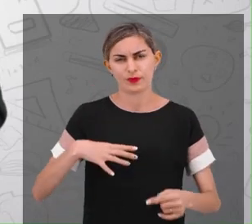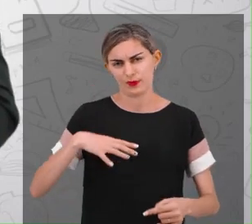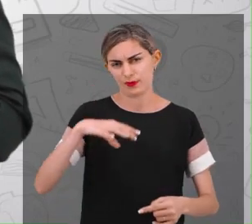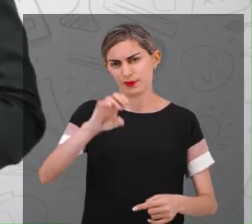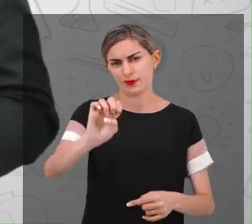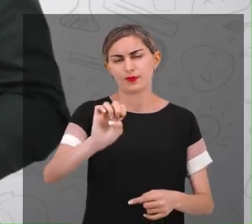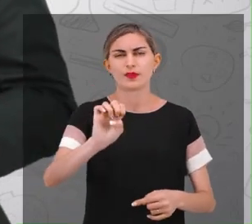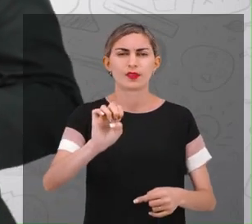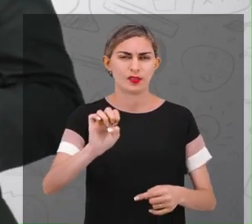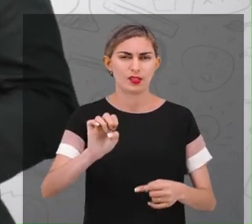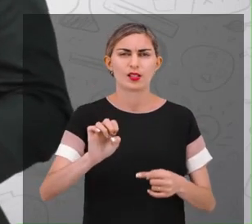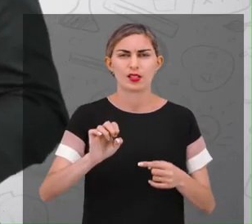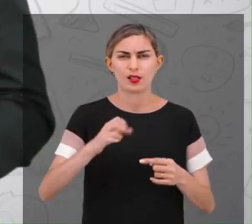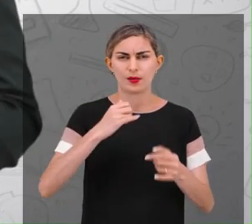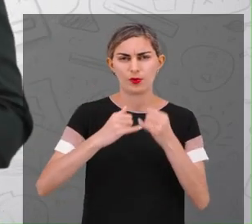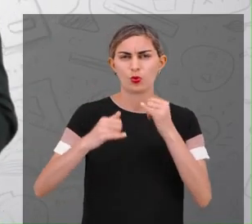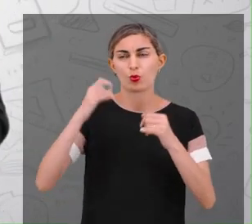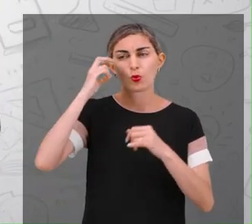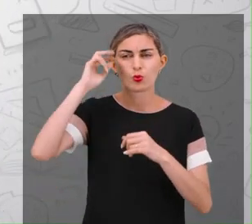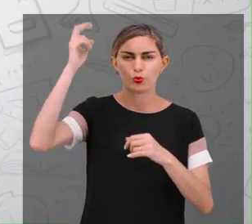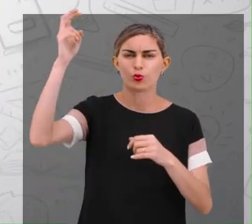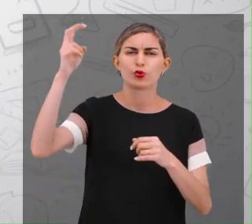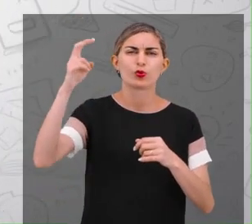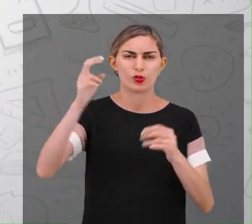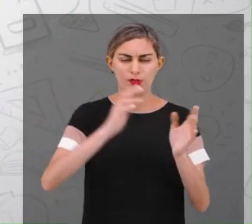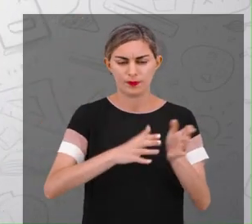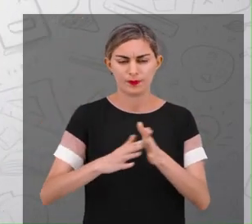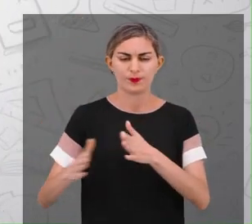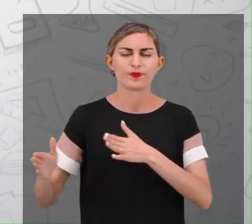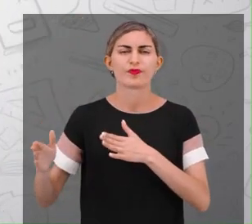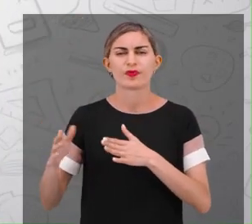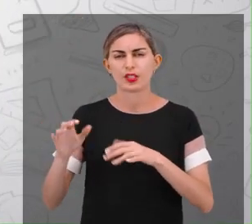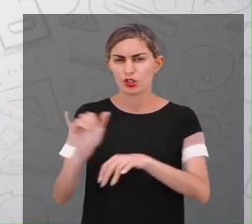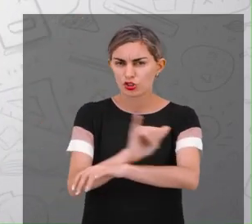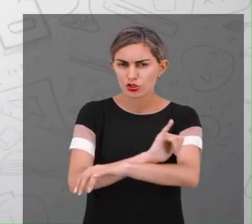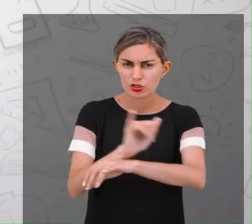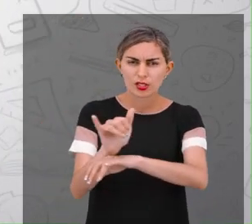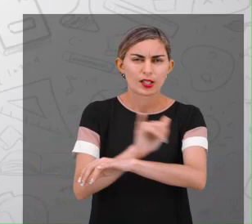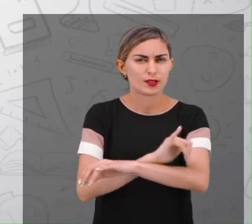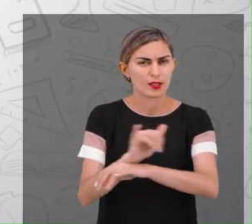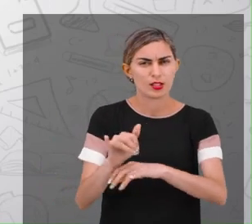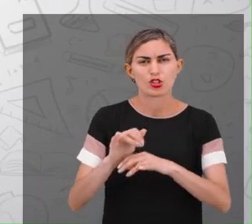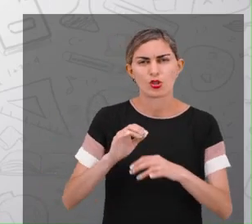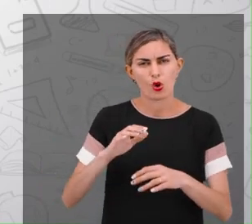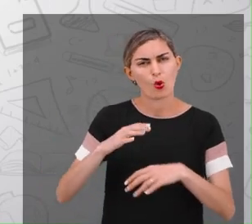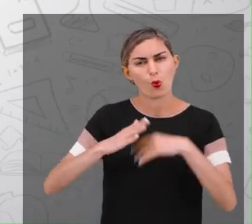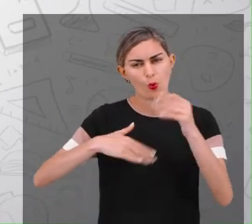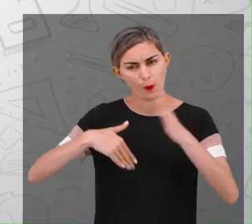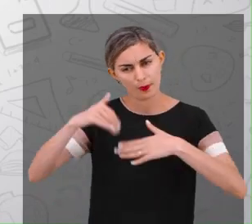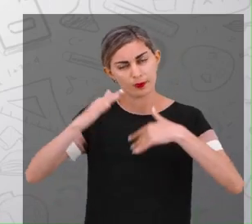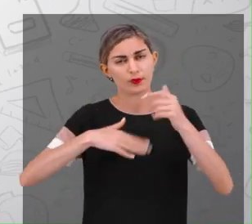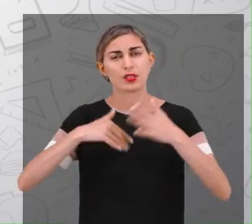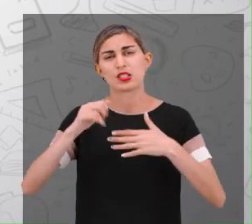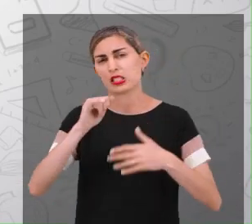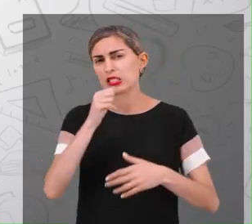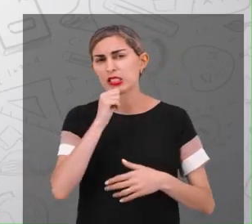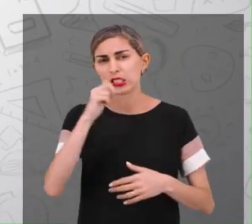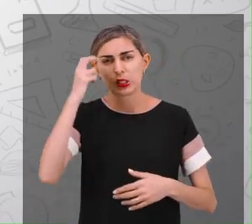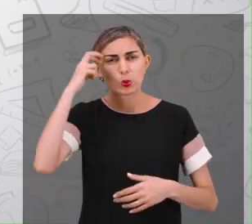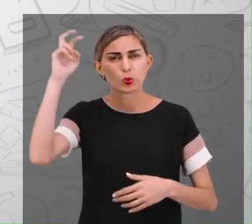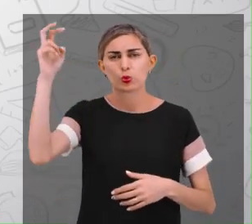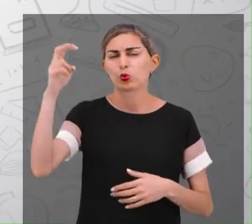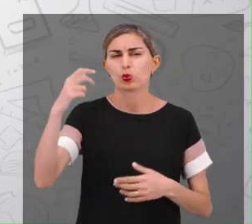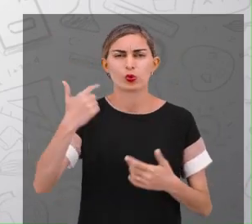nas organizações é condicionada por meio de sua cultura organizacional, estratégia e competência. Sem a cultura,